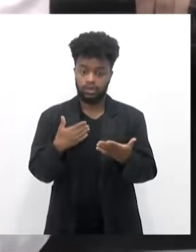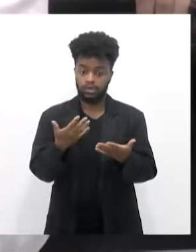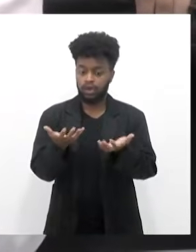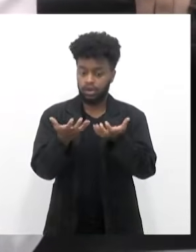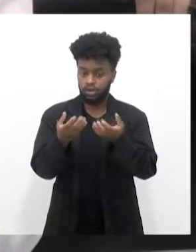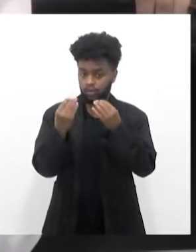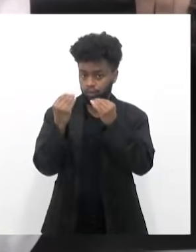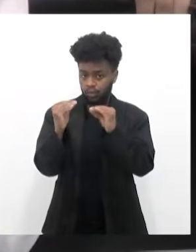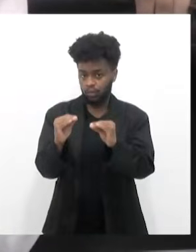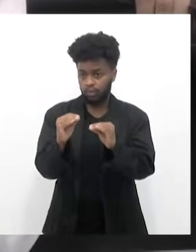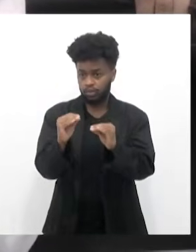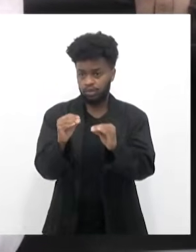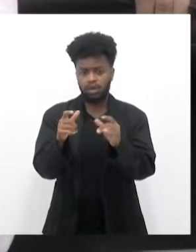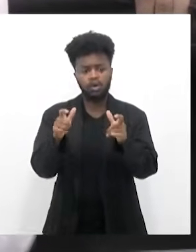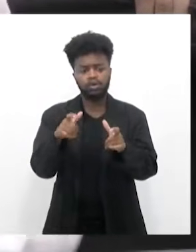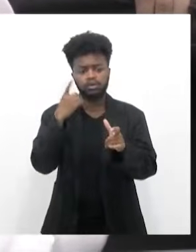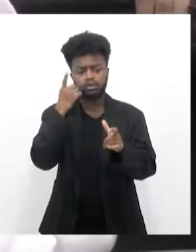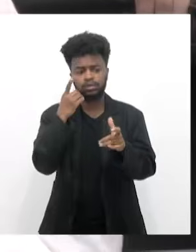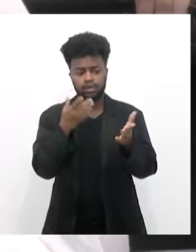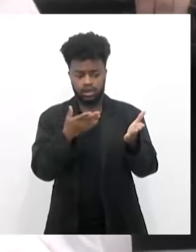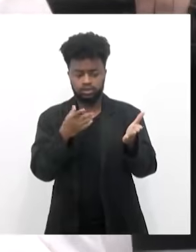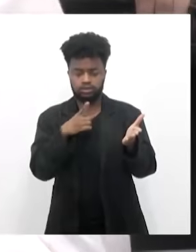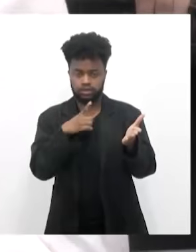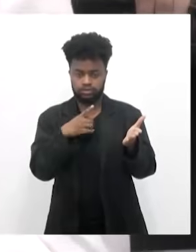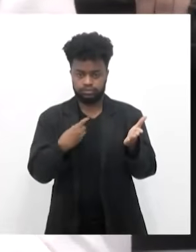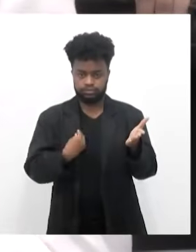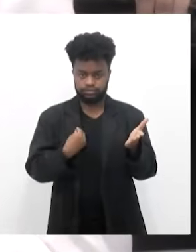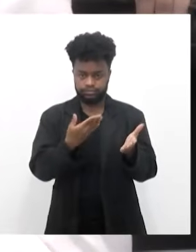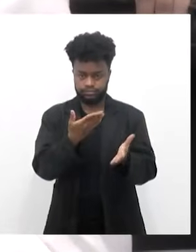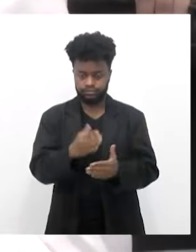colocaria... Cadê o deputado? O deputado Amorim está aí.